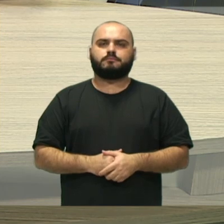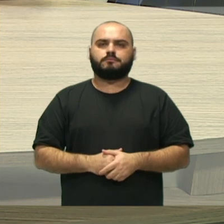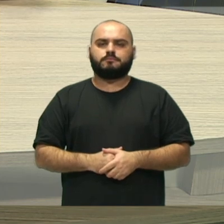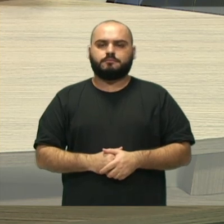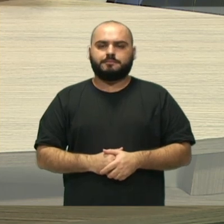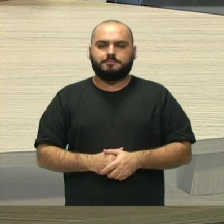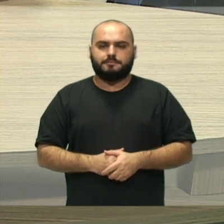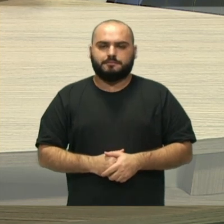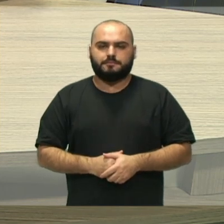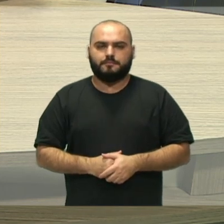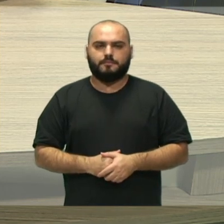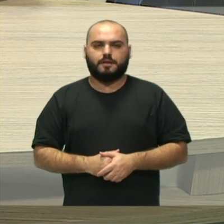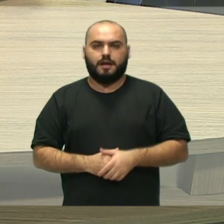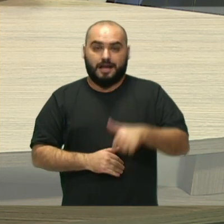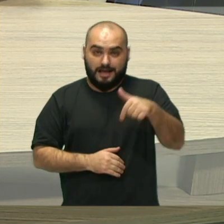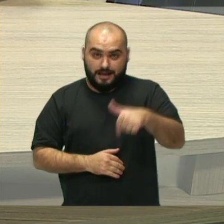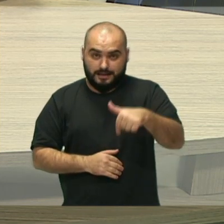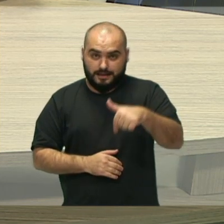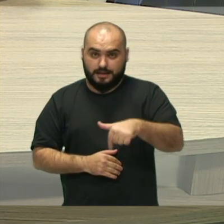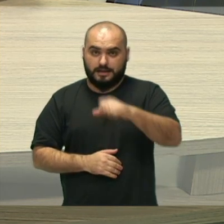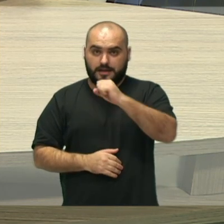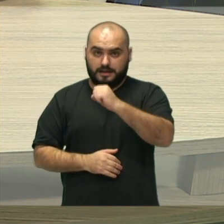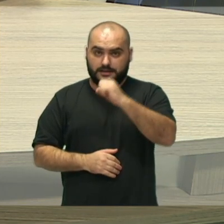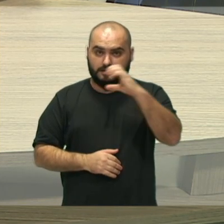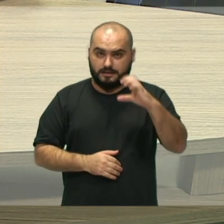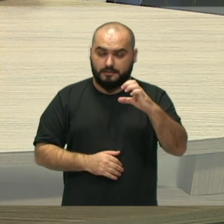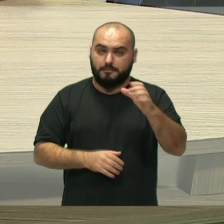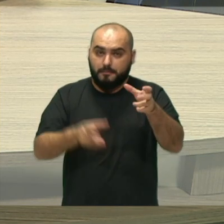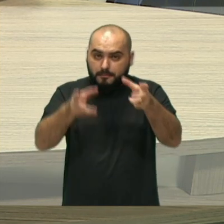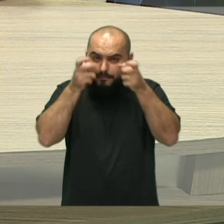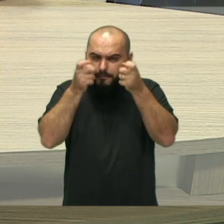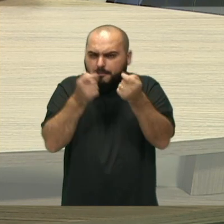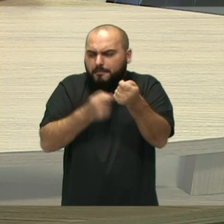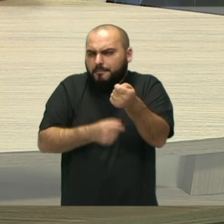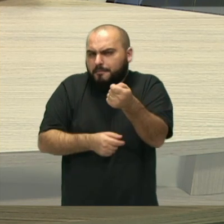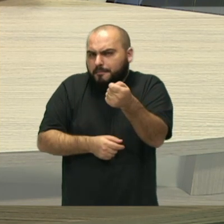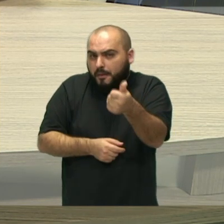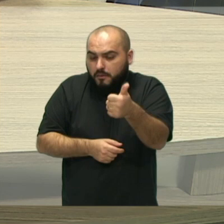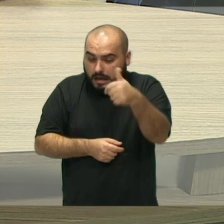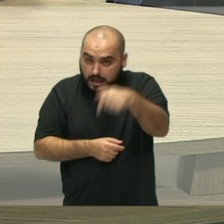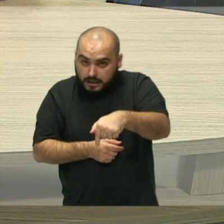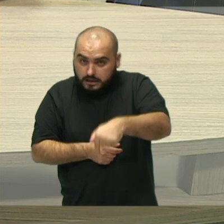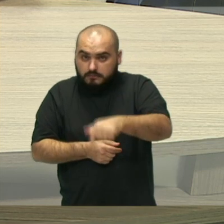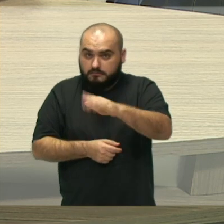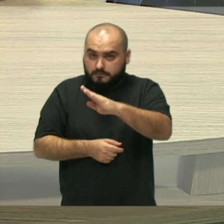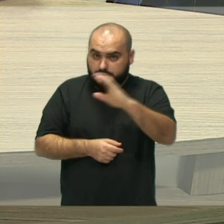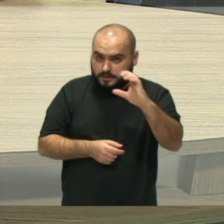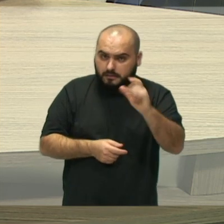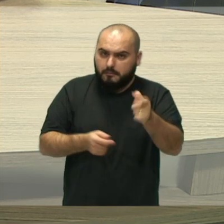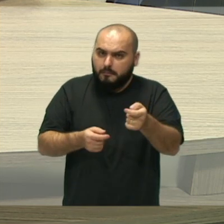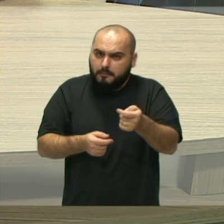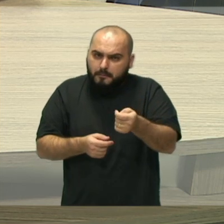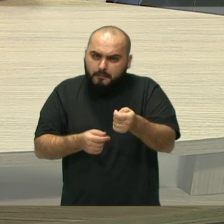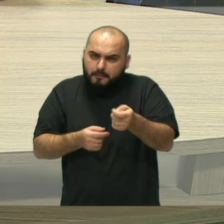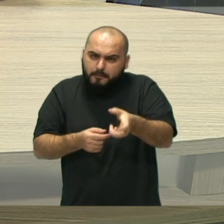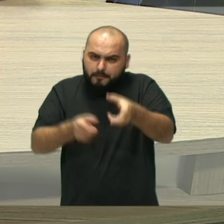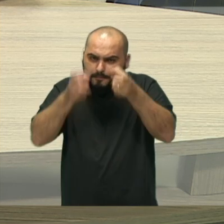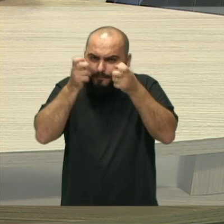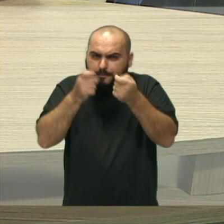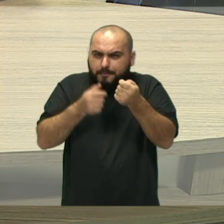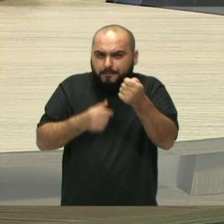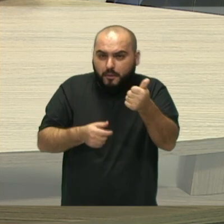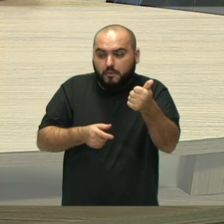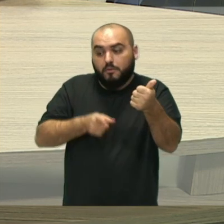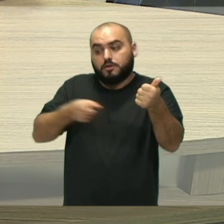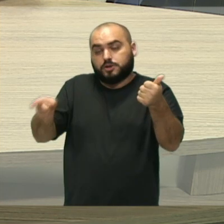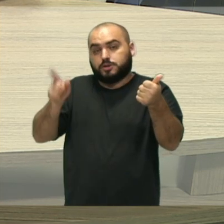isso aqui em Santa Catarina eu ainda percebo muito menos, pelo menos aqui em Balneário Camboriú, eu percebo isso muito menos do que eu percebia no Rio Grande do